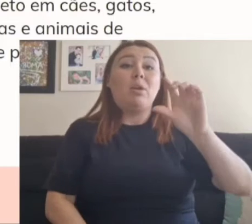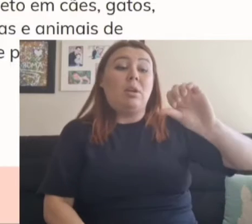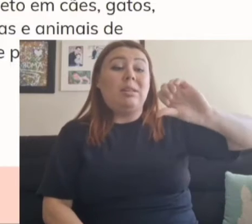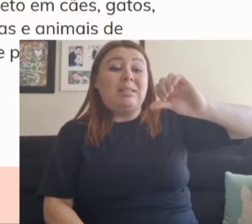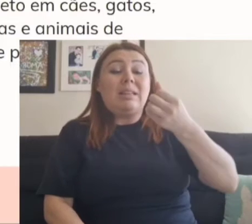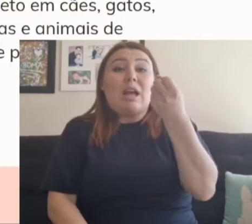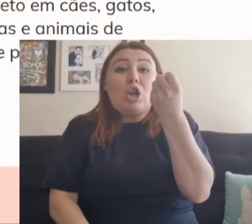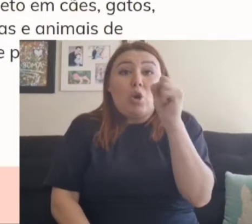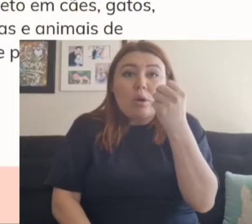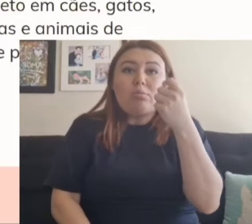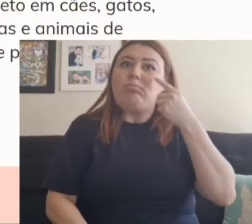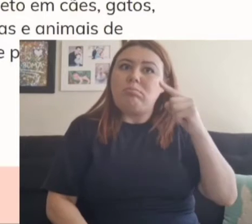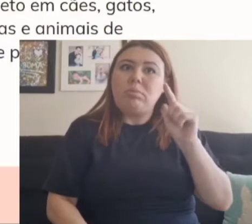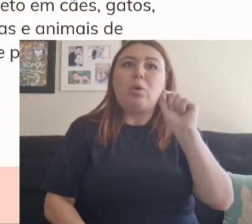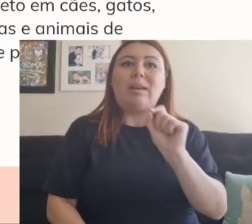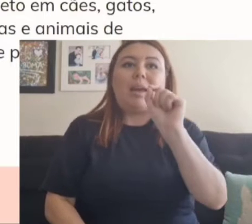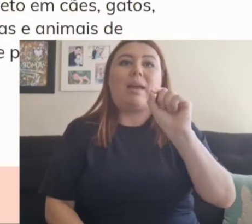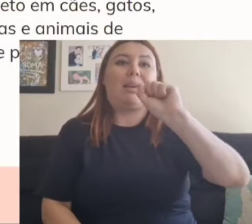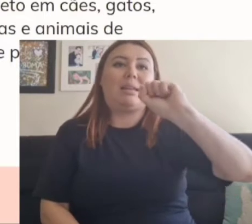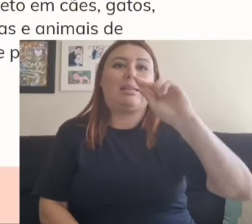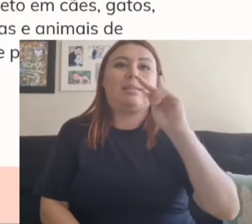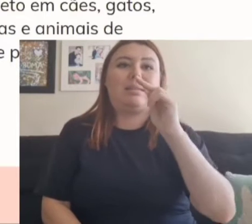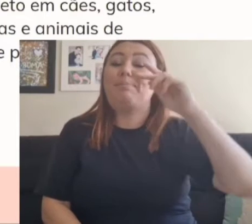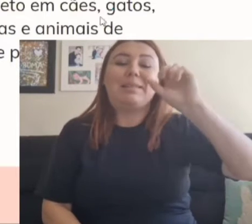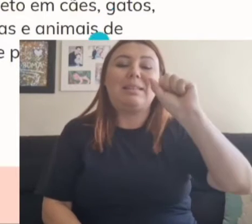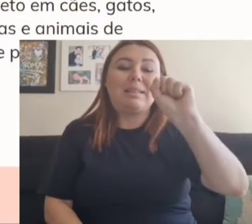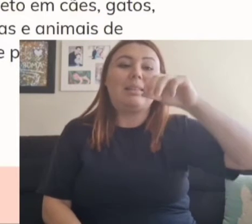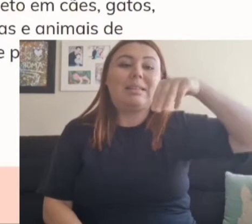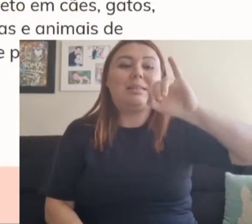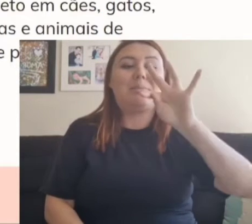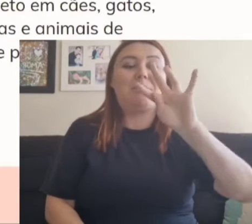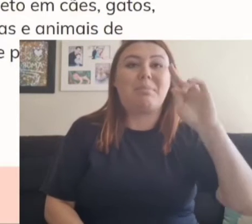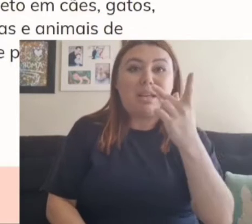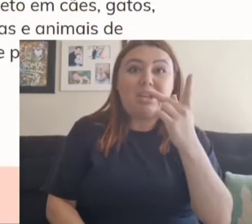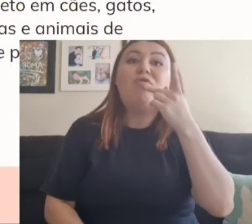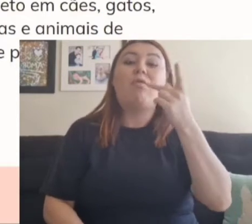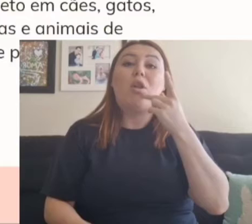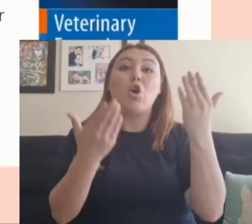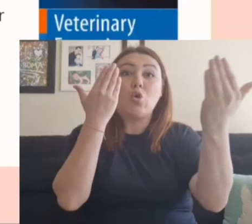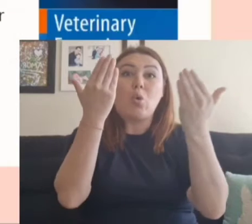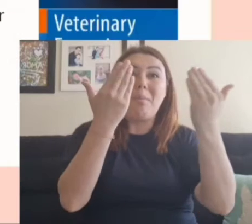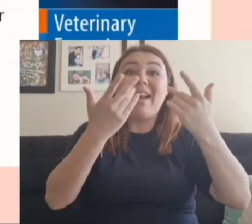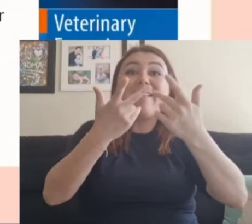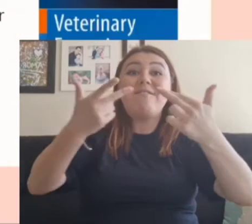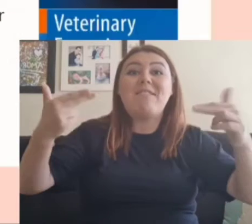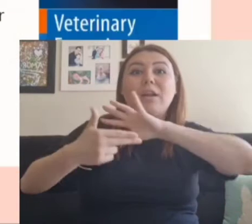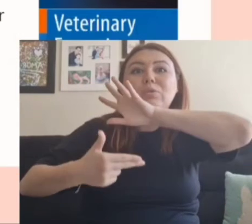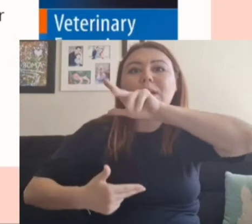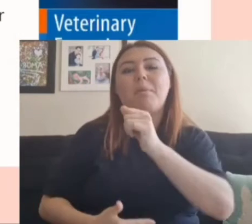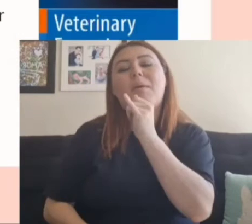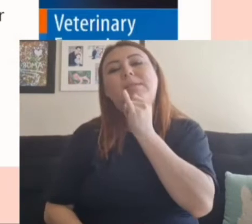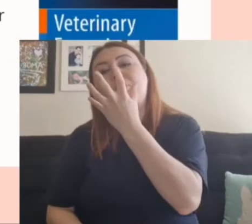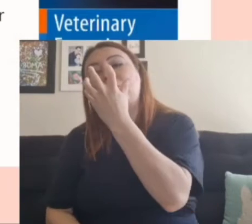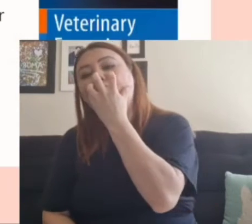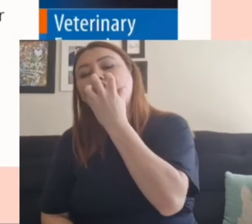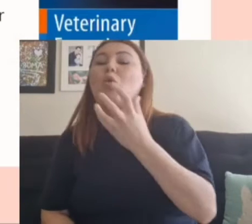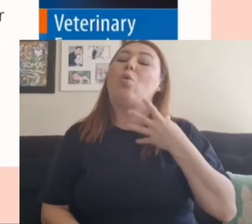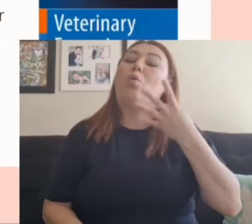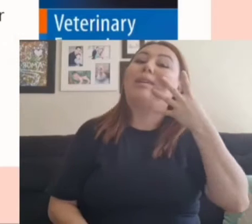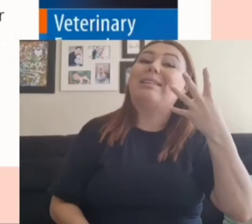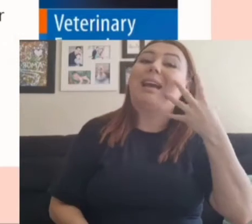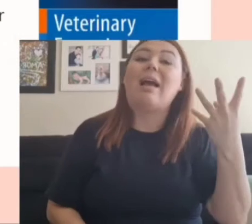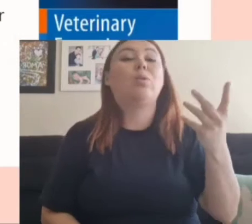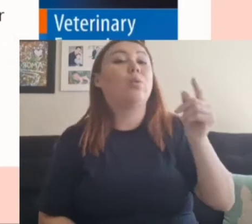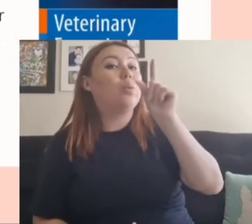desse aparecimento de centro de ossificação em diversos animais, como cães, gatos, galinhas e animais de grande porte. Já em